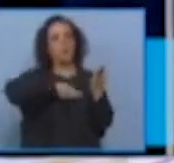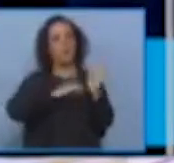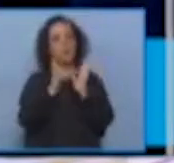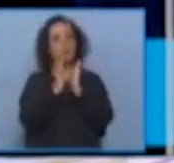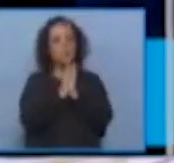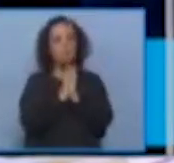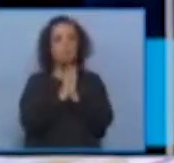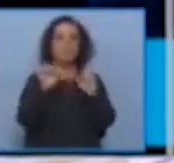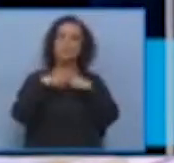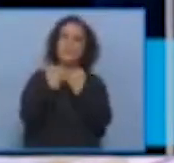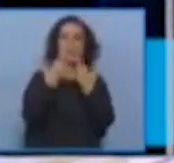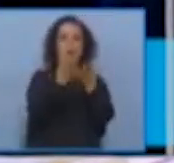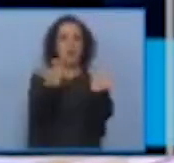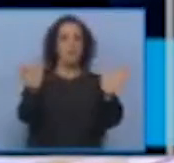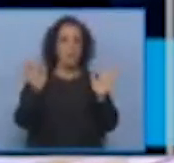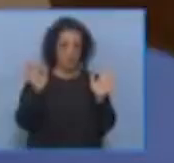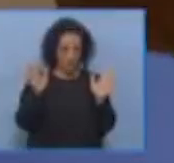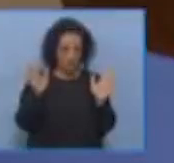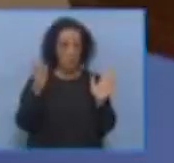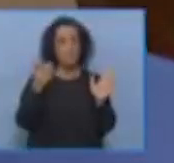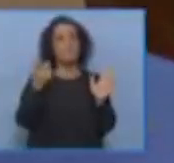abertura à sociedade, mas também de